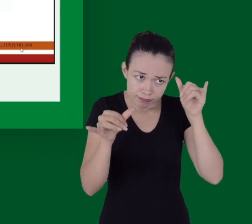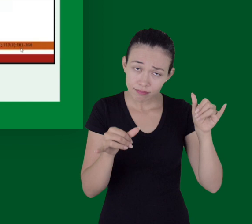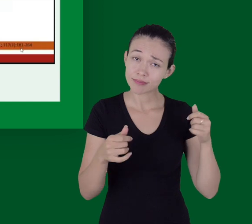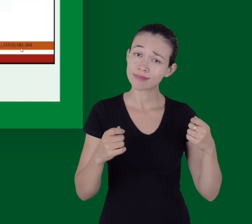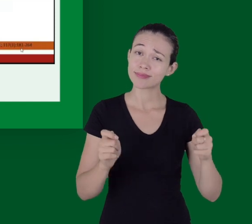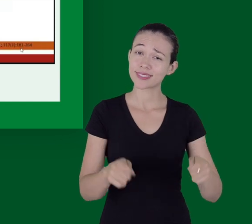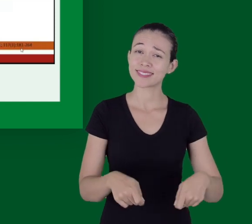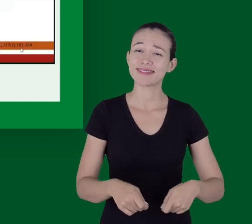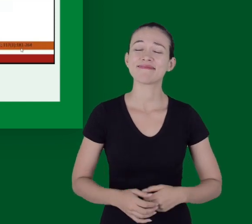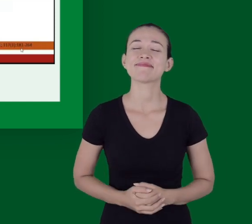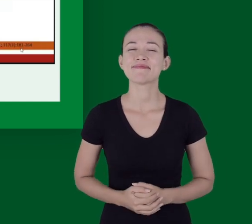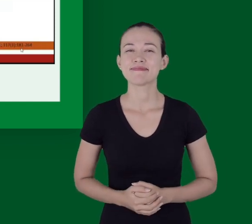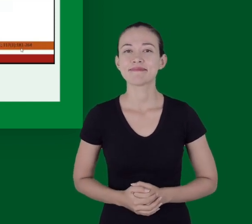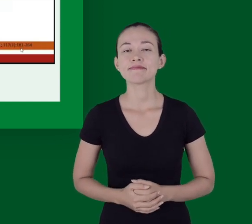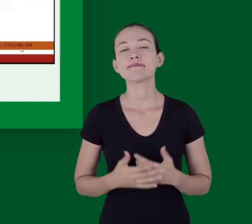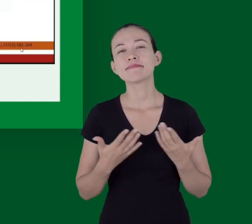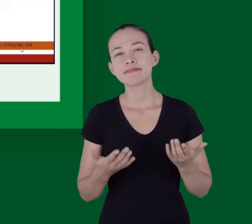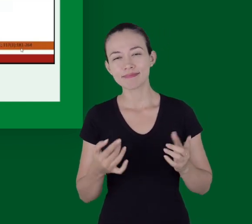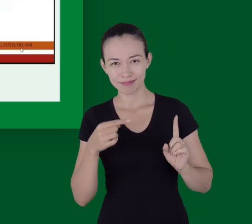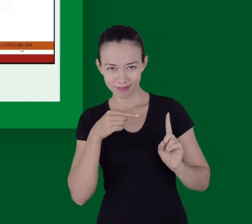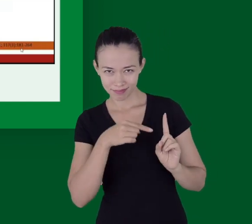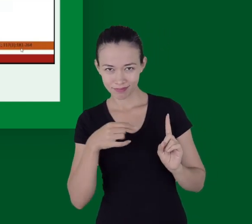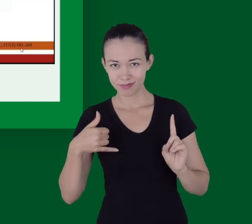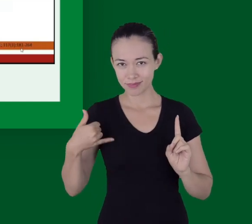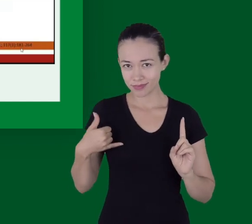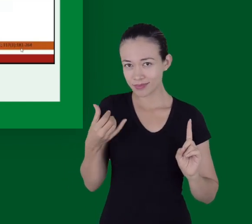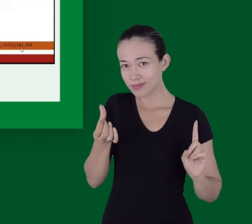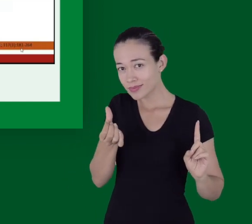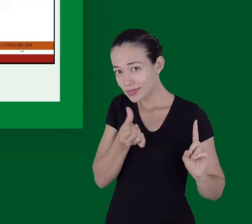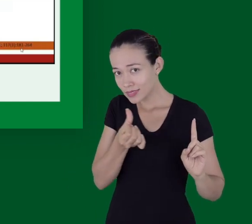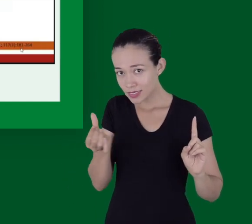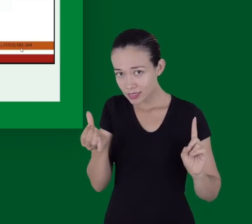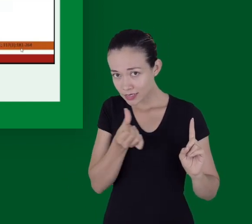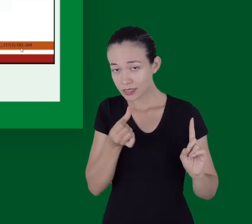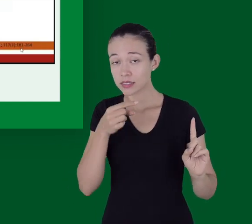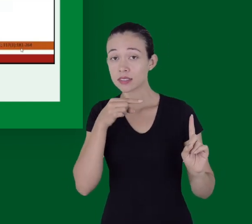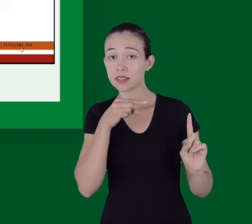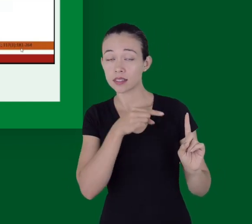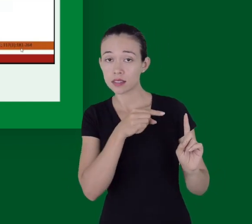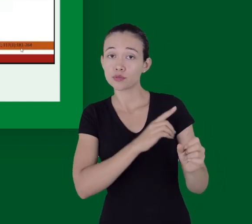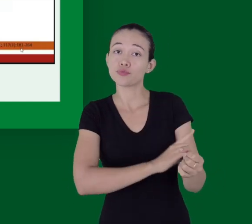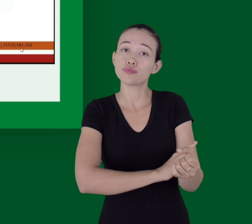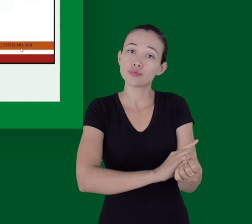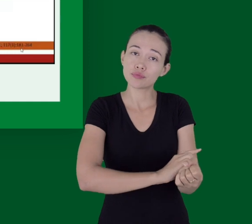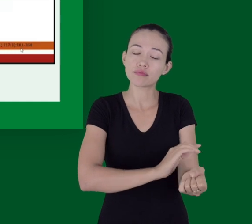evitar tudo que pode acontecer. Então, pensando nesse paciente, né, de